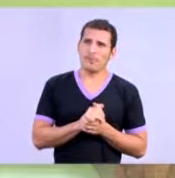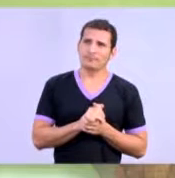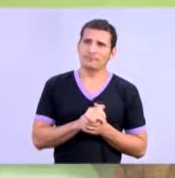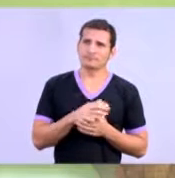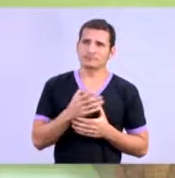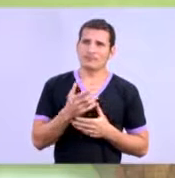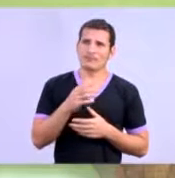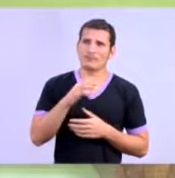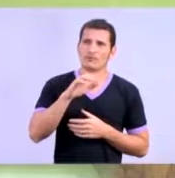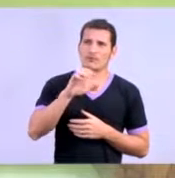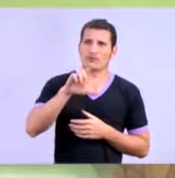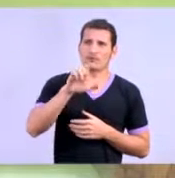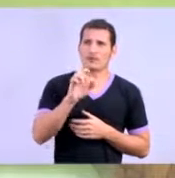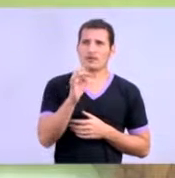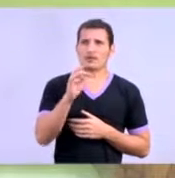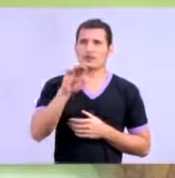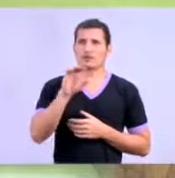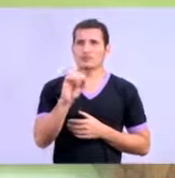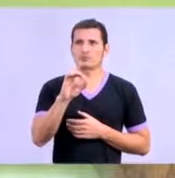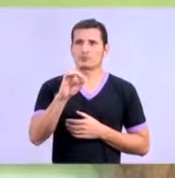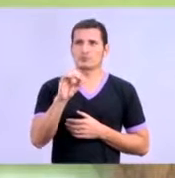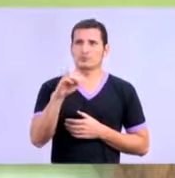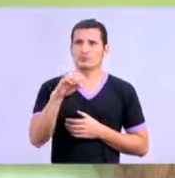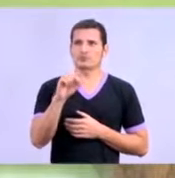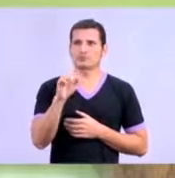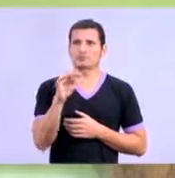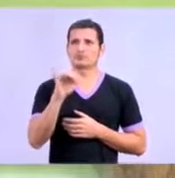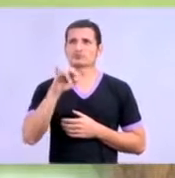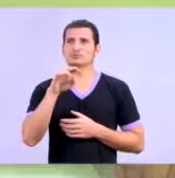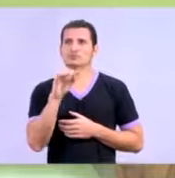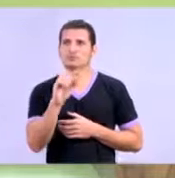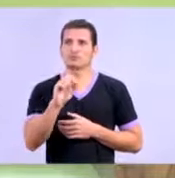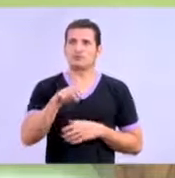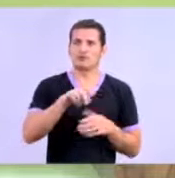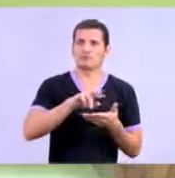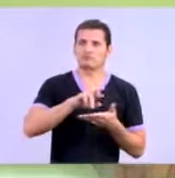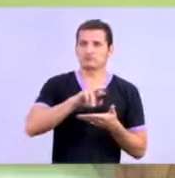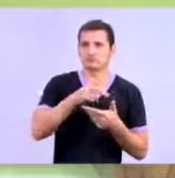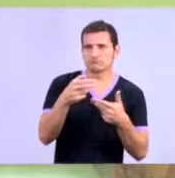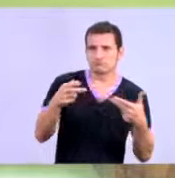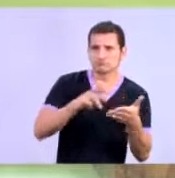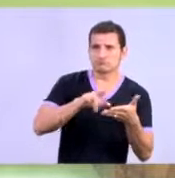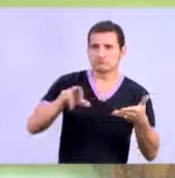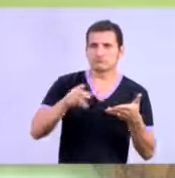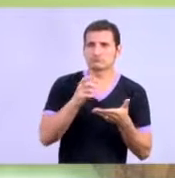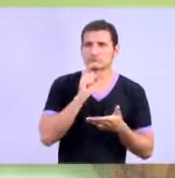eletrodomésticos. Exatamente. Né? Muitos alunos acabaram confundindo